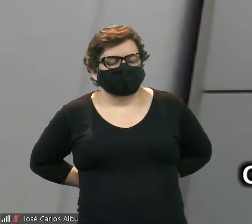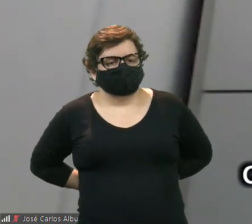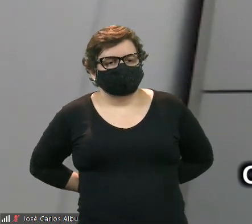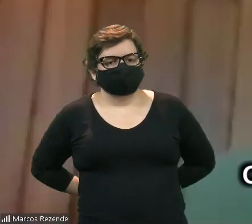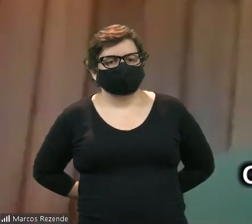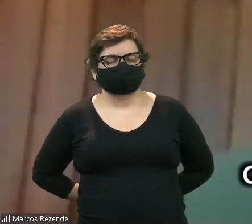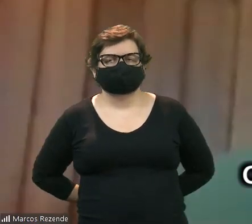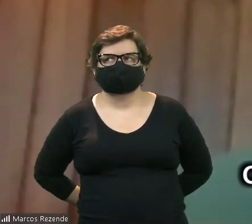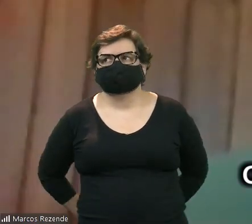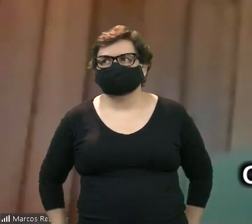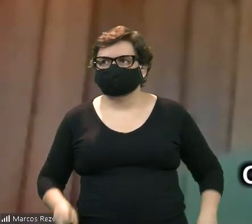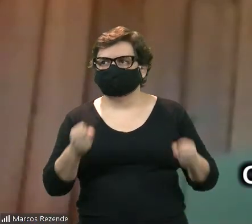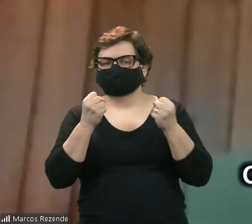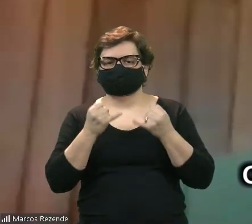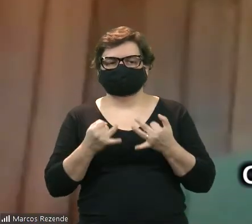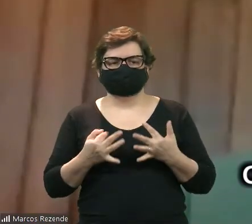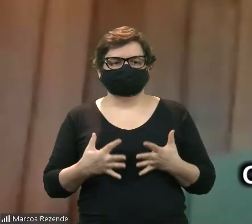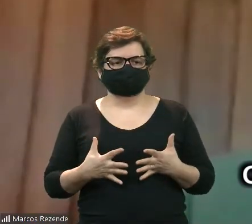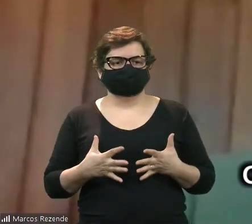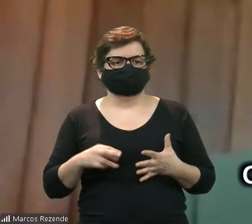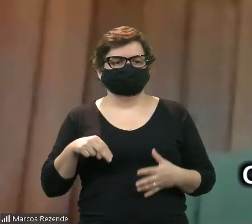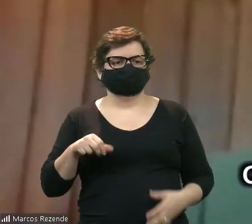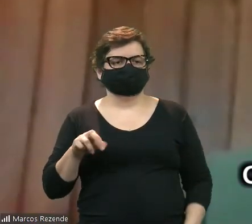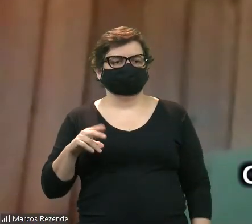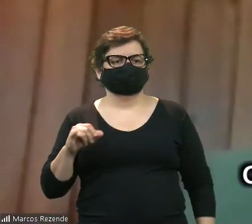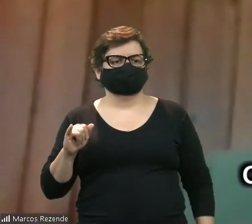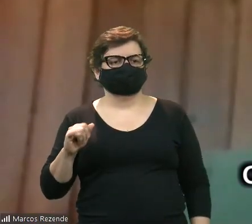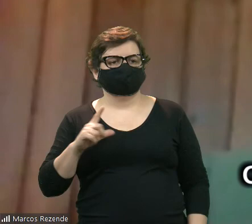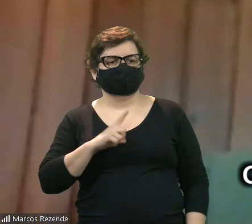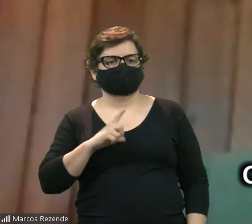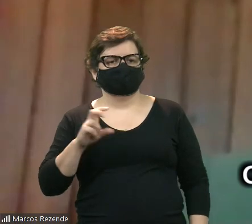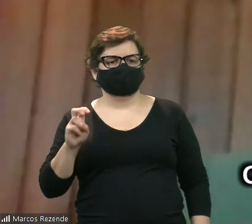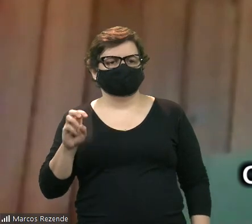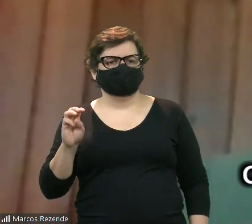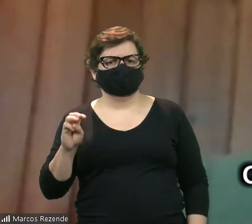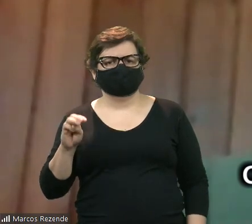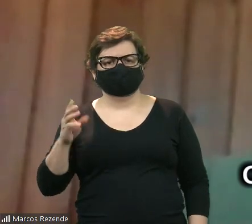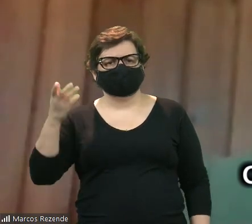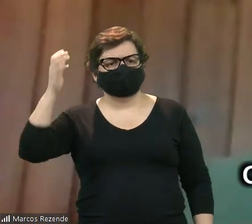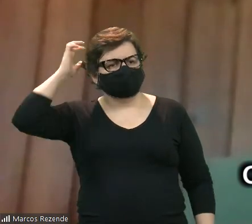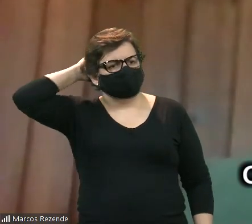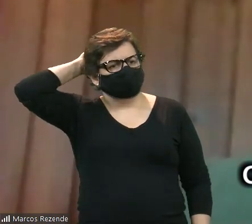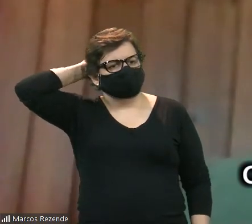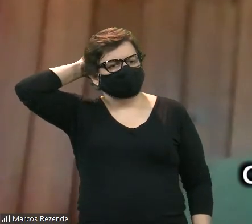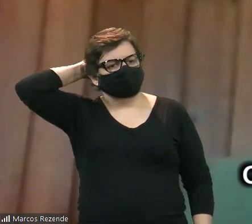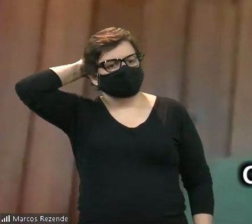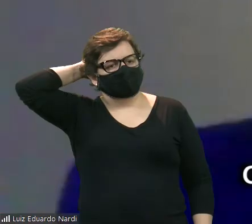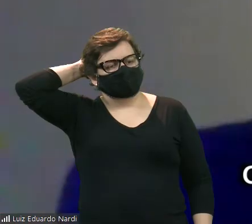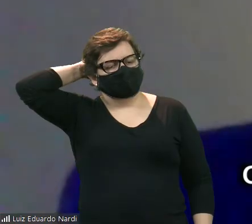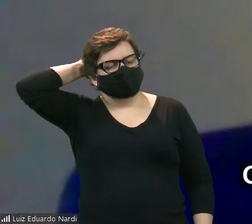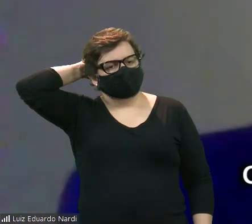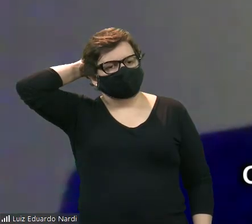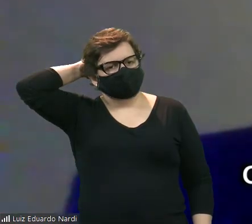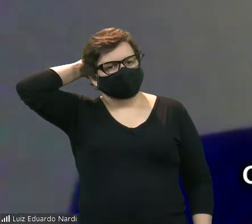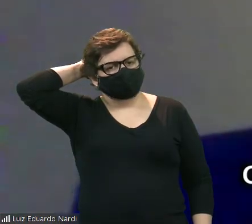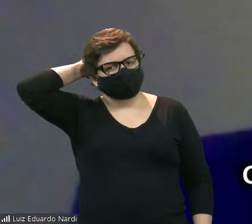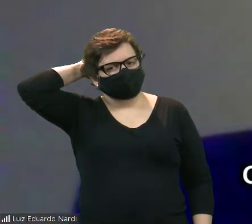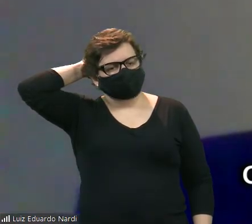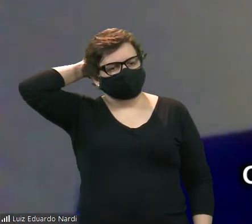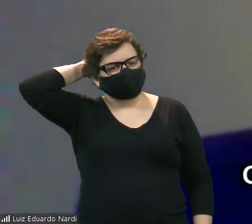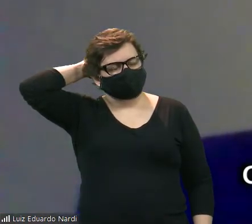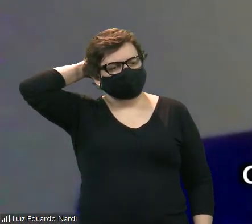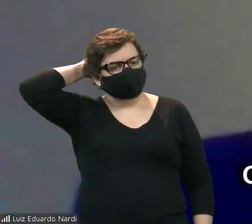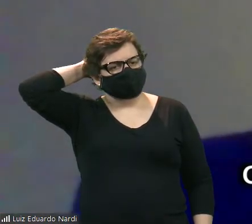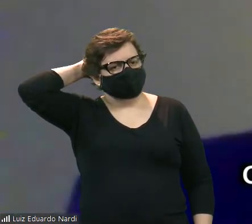Em explicação pessoal, o vereador Luiz Eduardo Nardi dispõe de 5 minutos. Senhor presidente, senhores vereadores,